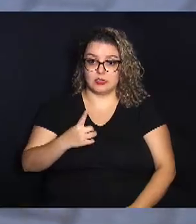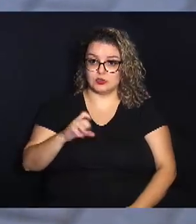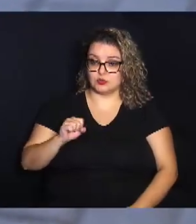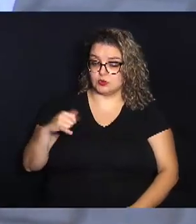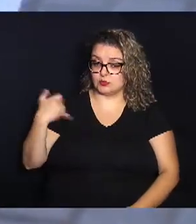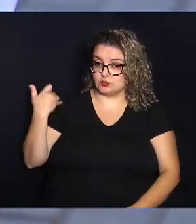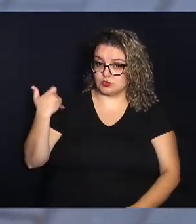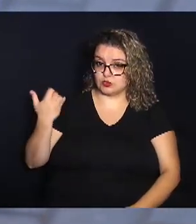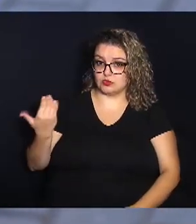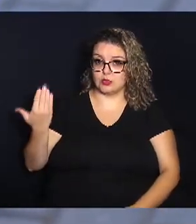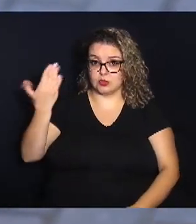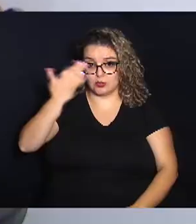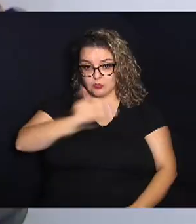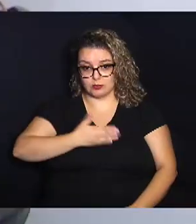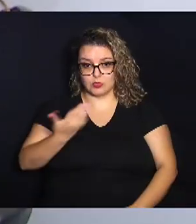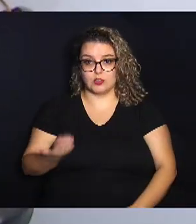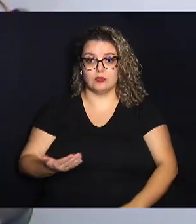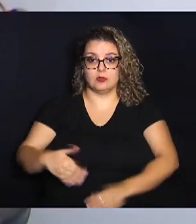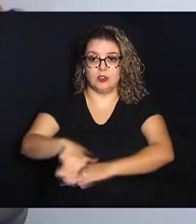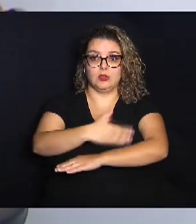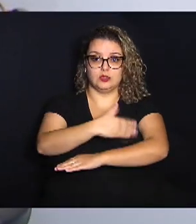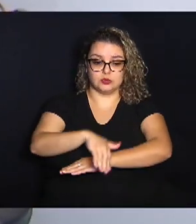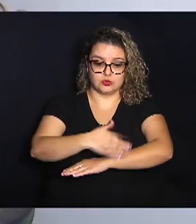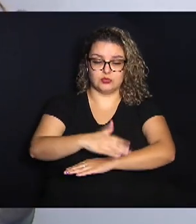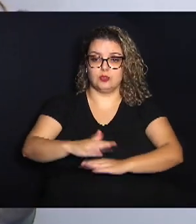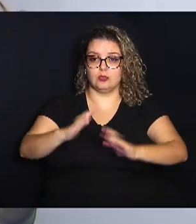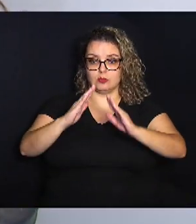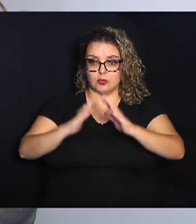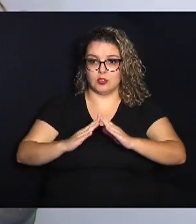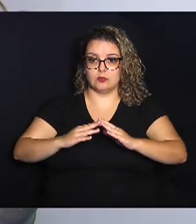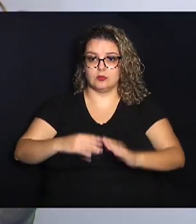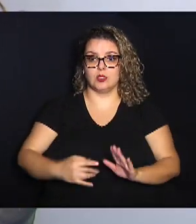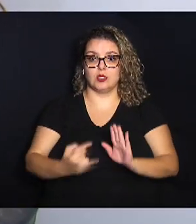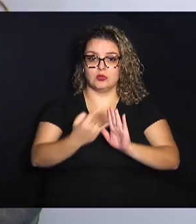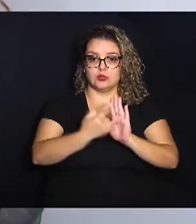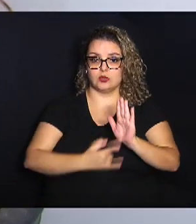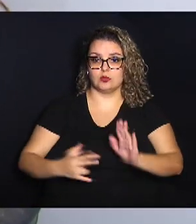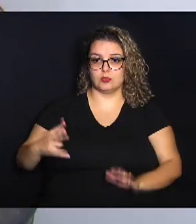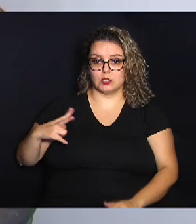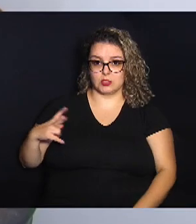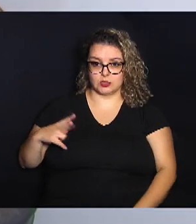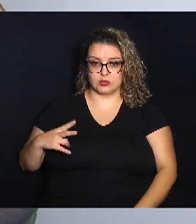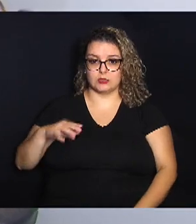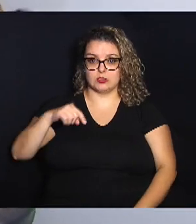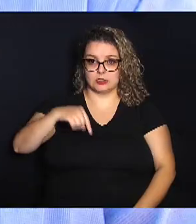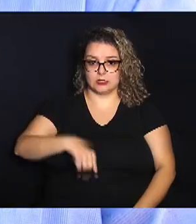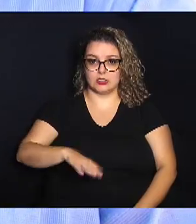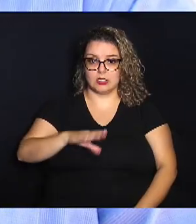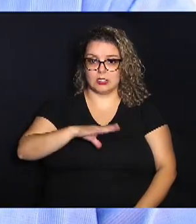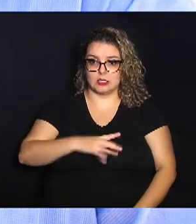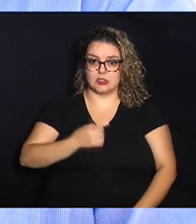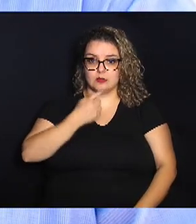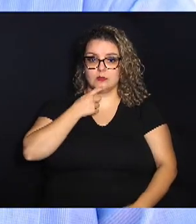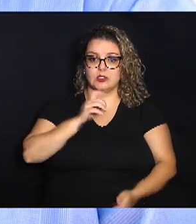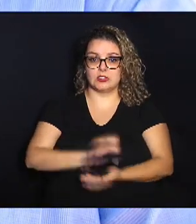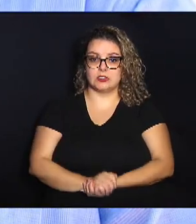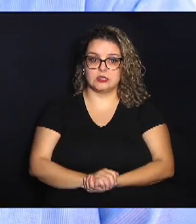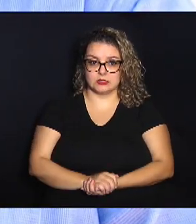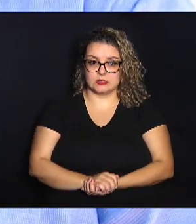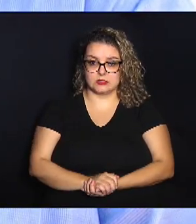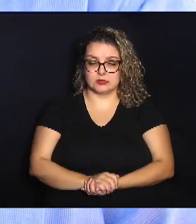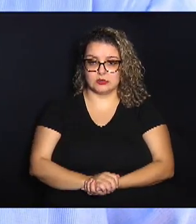e apresentar documentos pessoais e comprovante de residência em Campinas. Então a orientação que